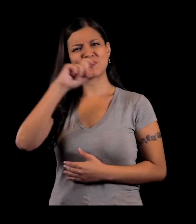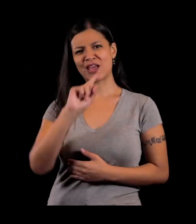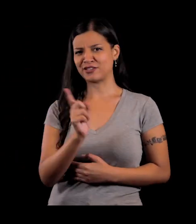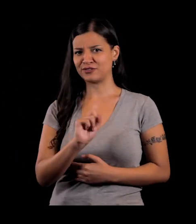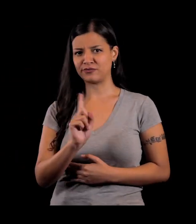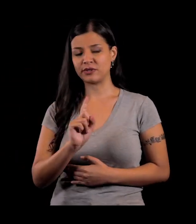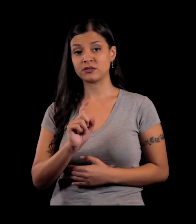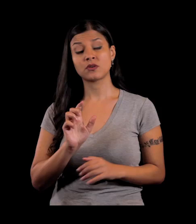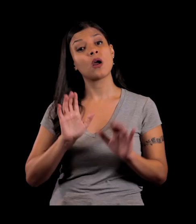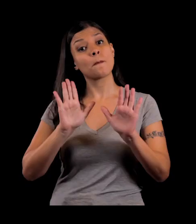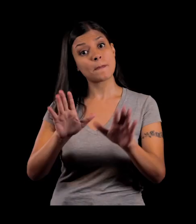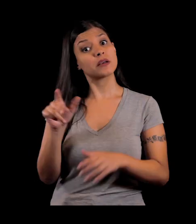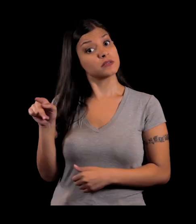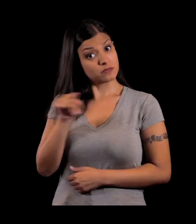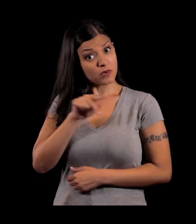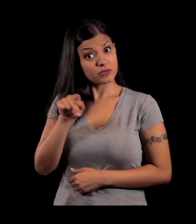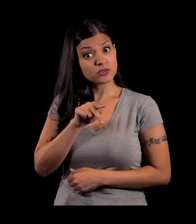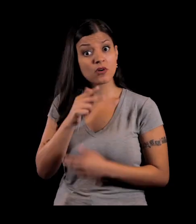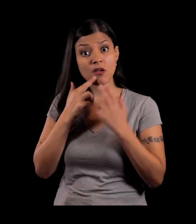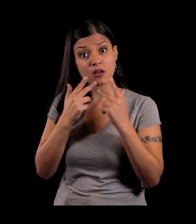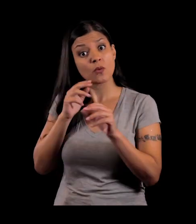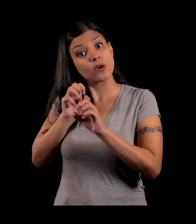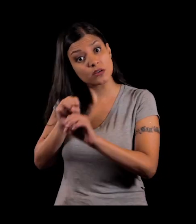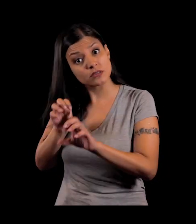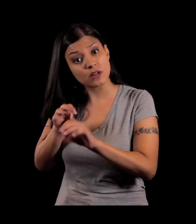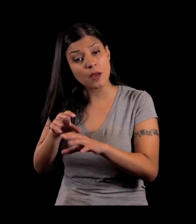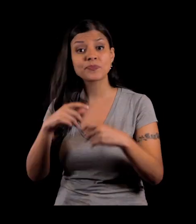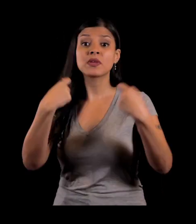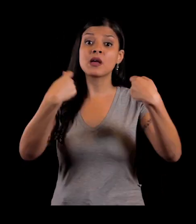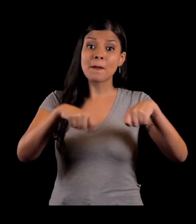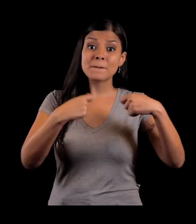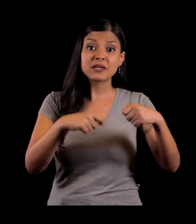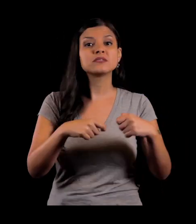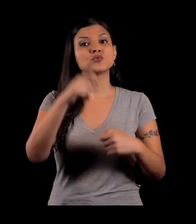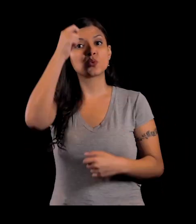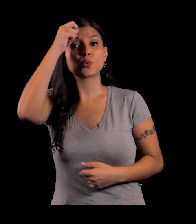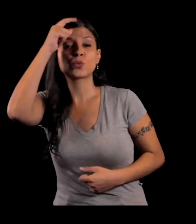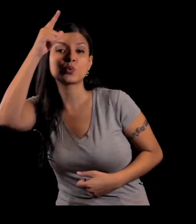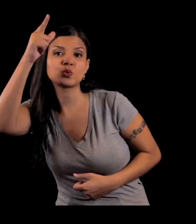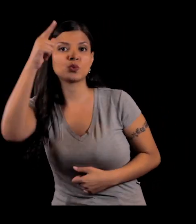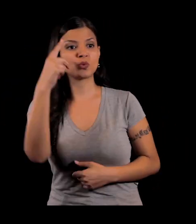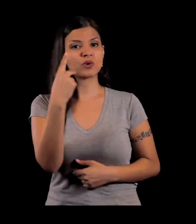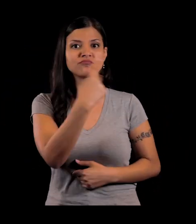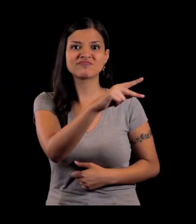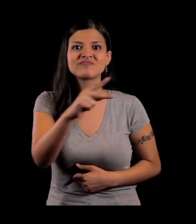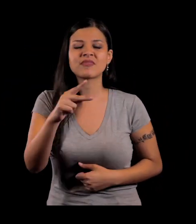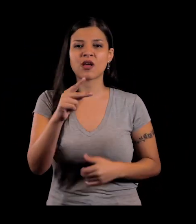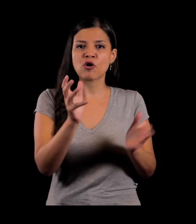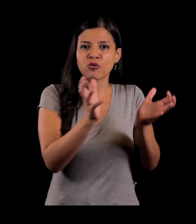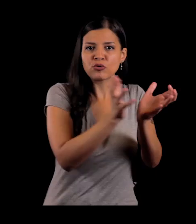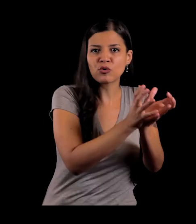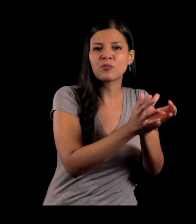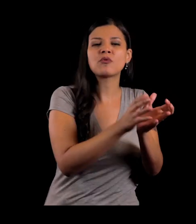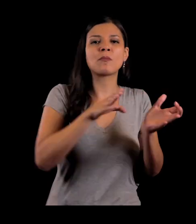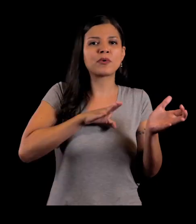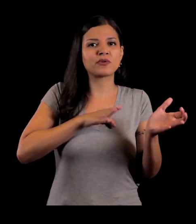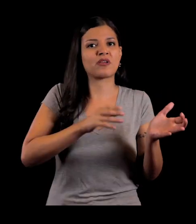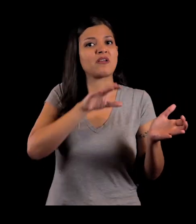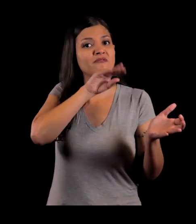uma professora, eu também preciso de aproximar de cultura lusófona. A partir de